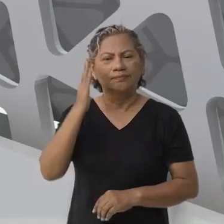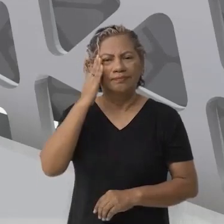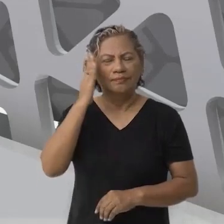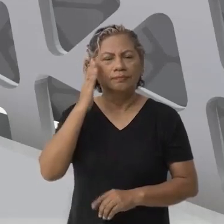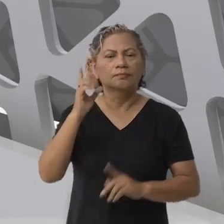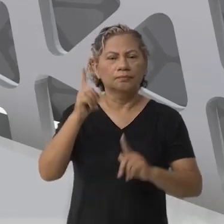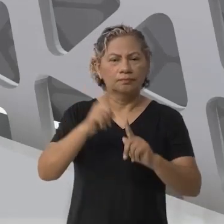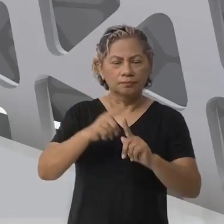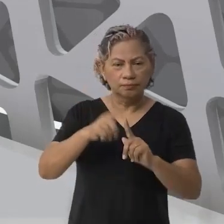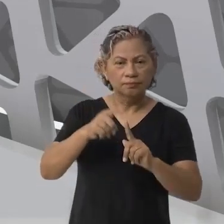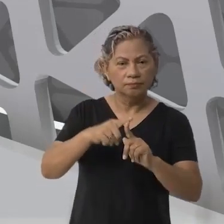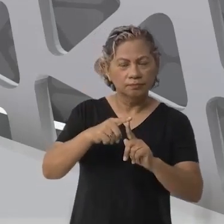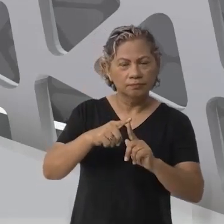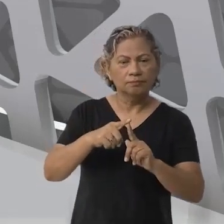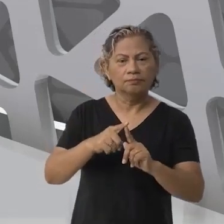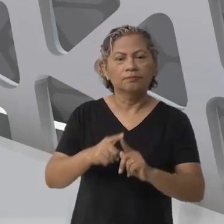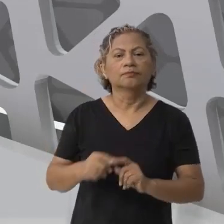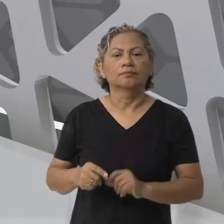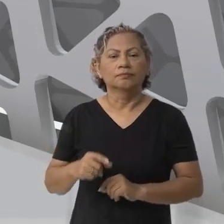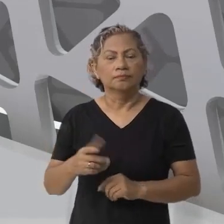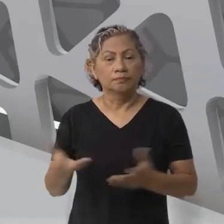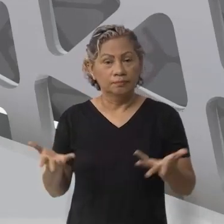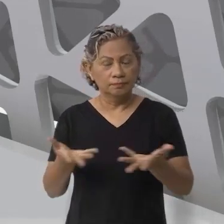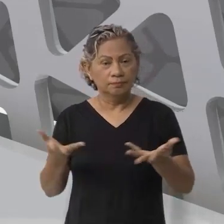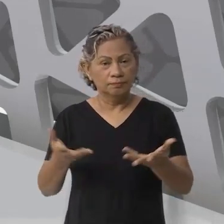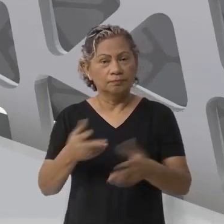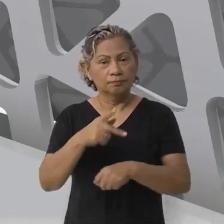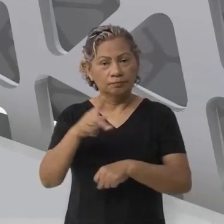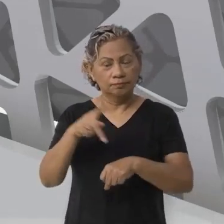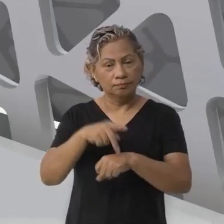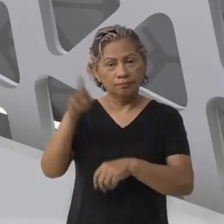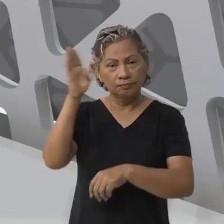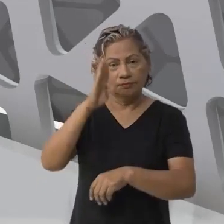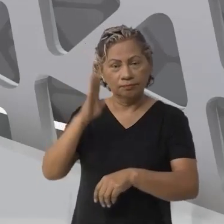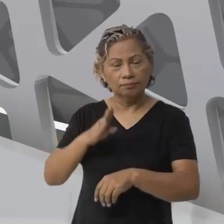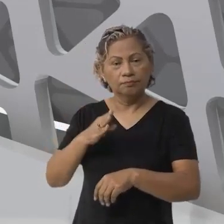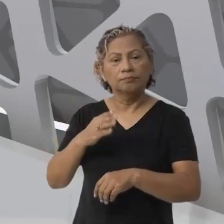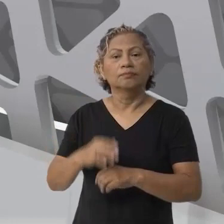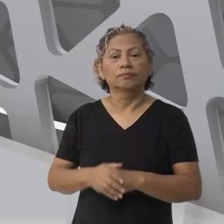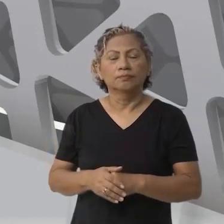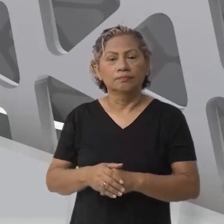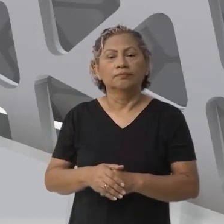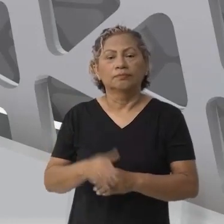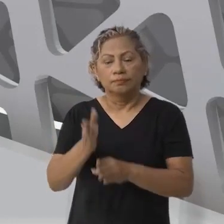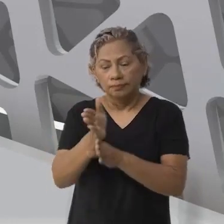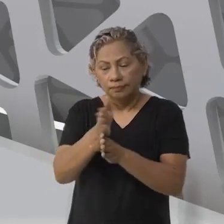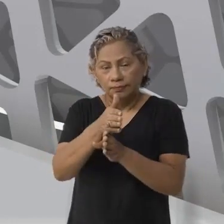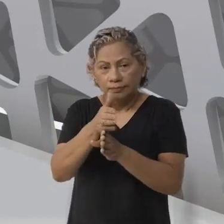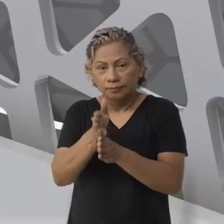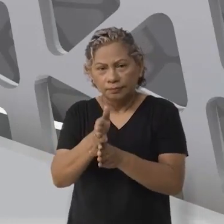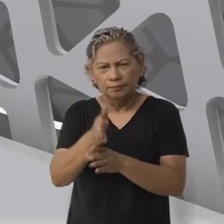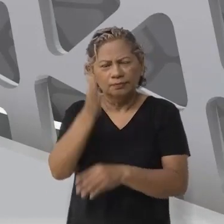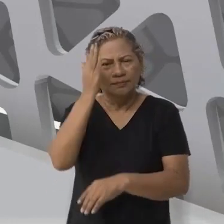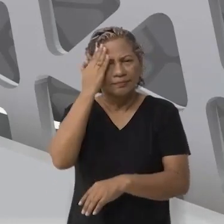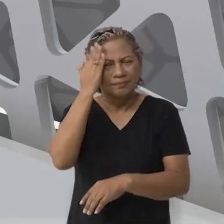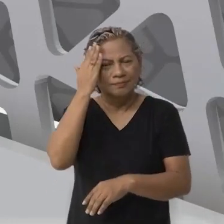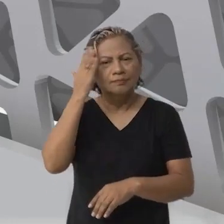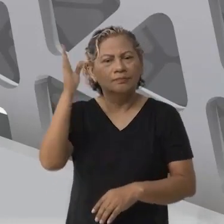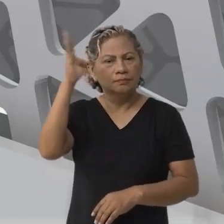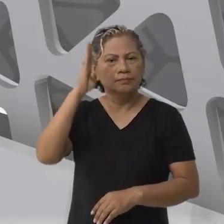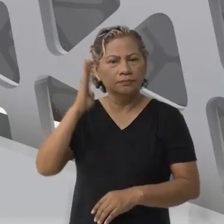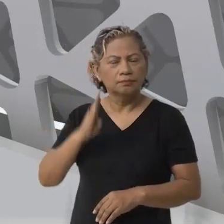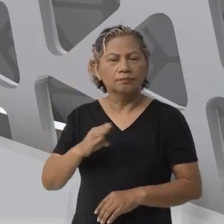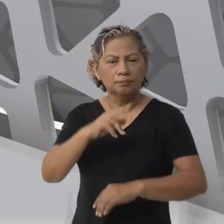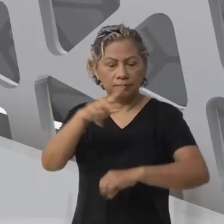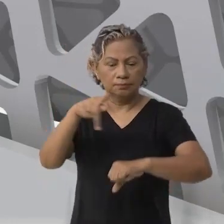as latitudes que recortam o nosso país, a gente vai agora relembrar quais são os nossos pontos extremos. A